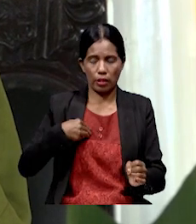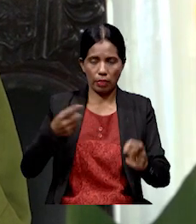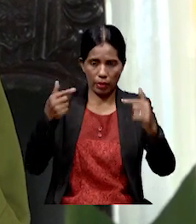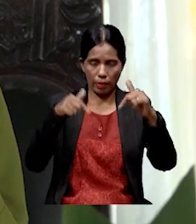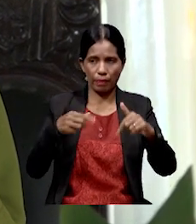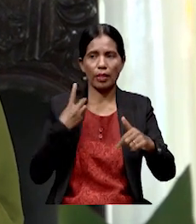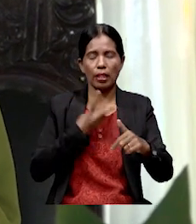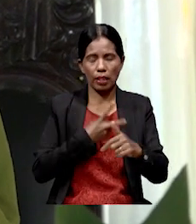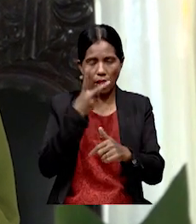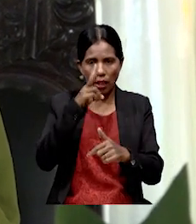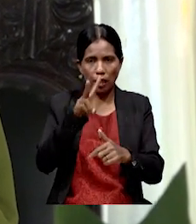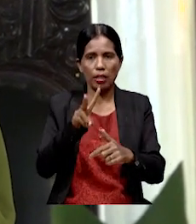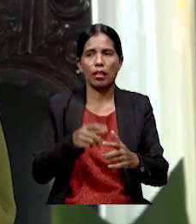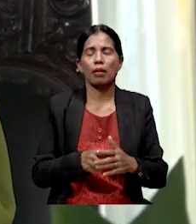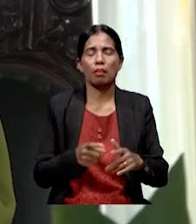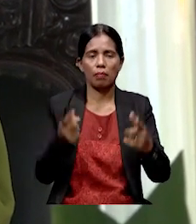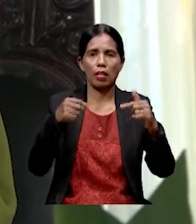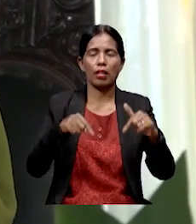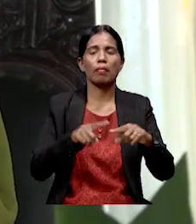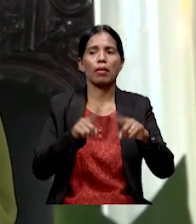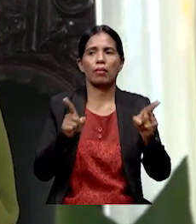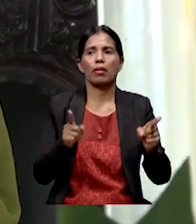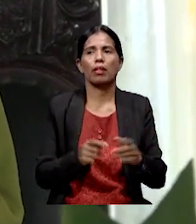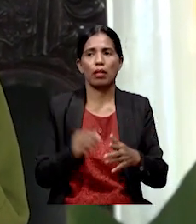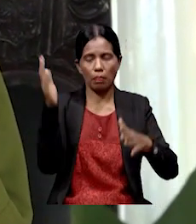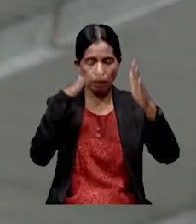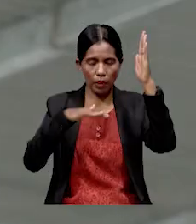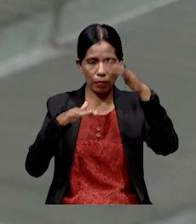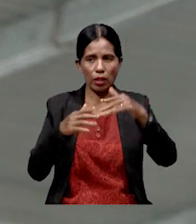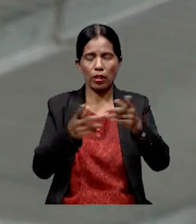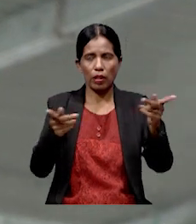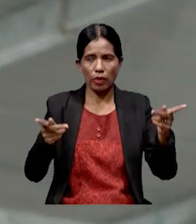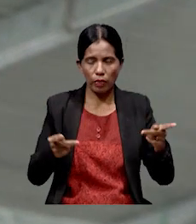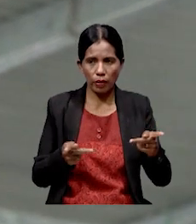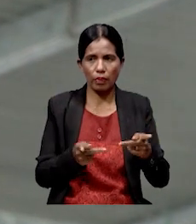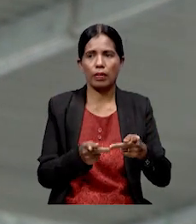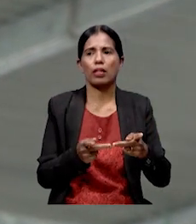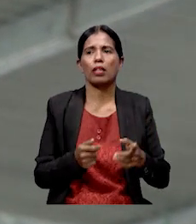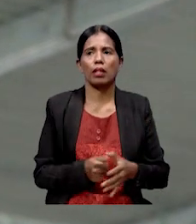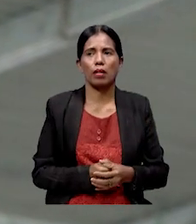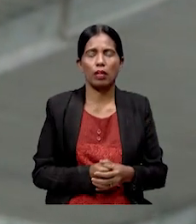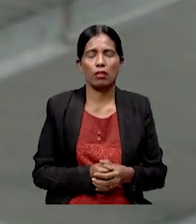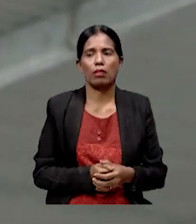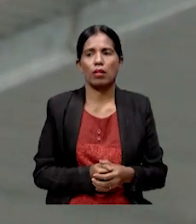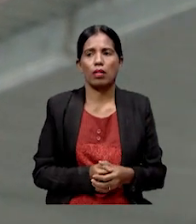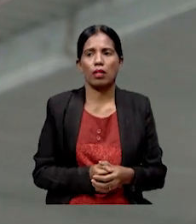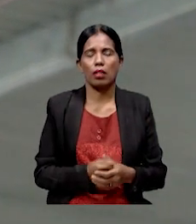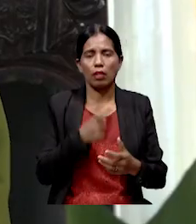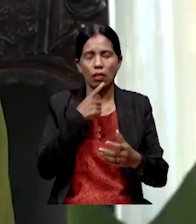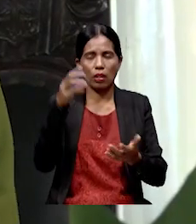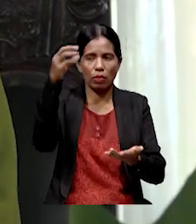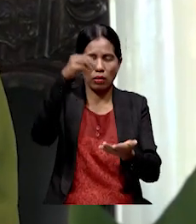estátua nem mais de problema é patin ver a catecira de